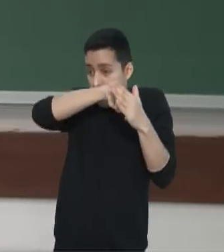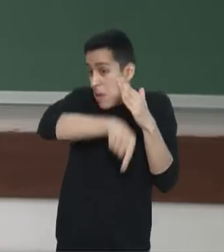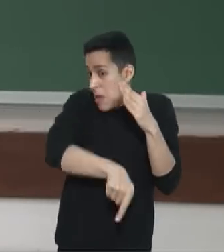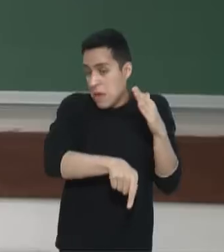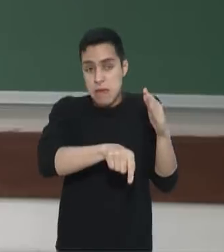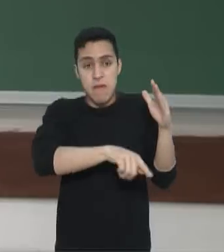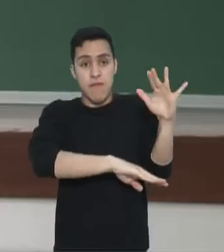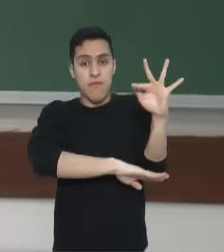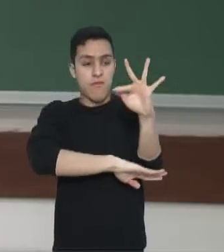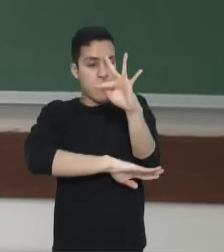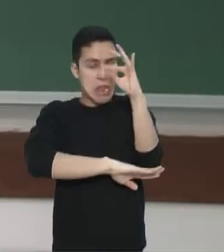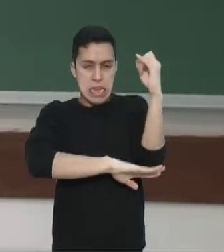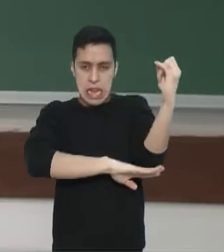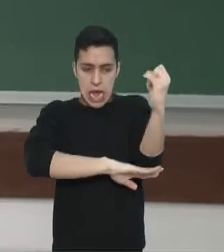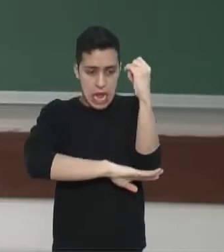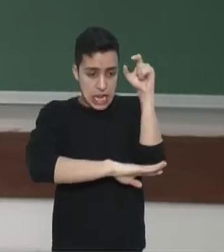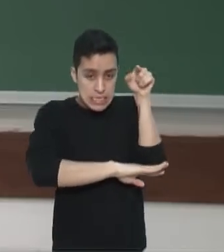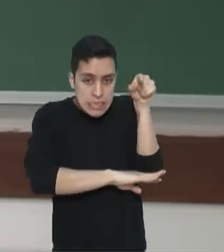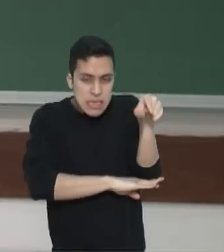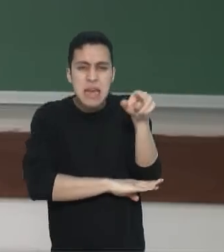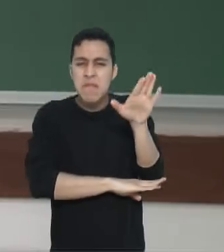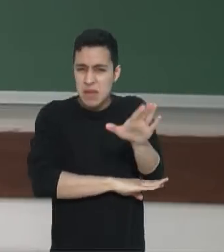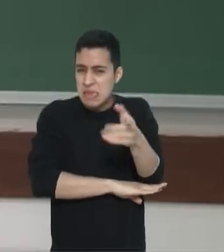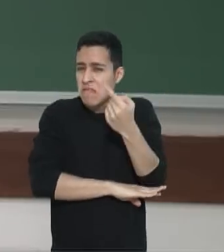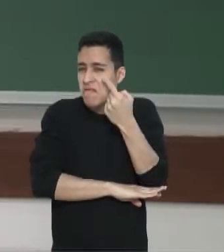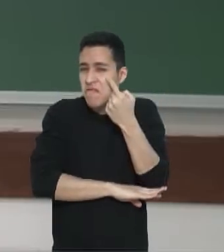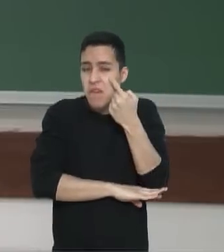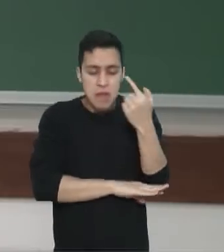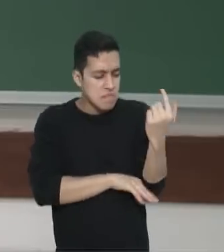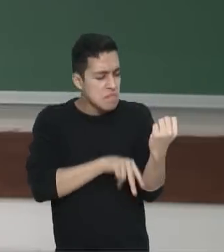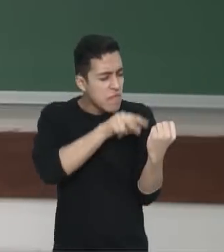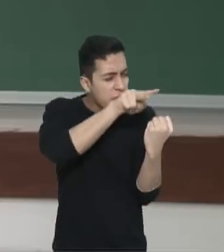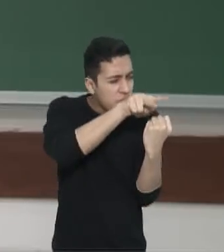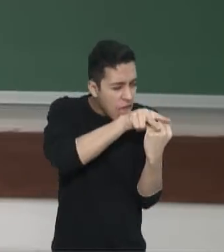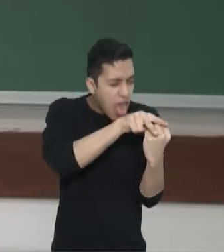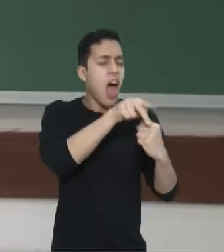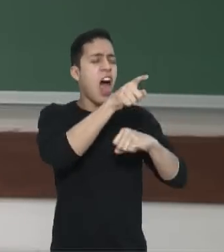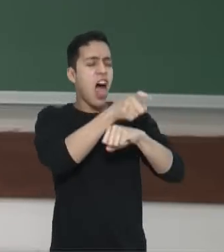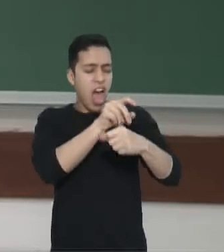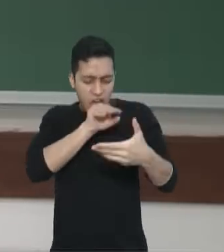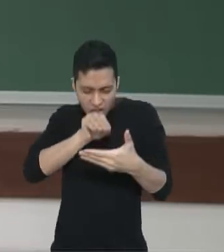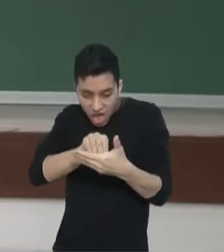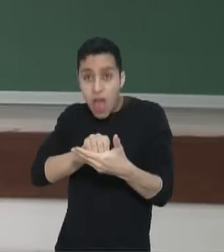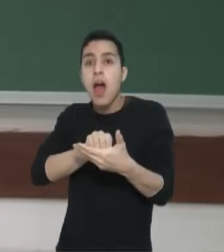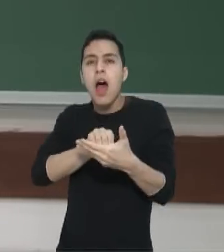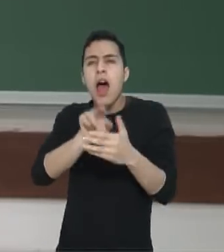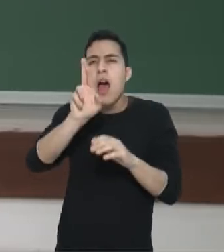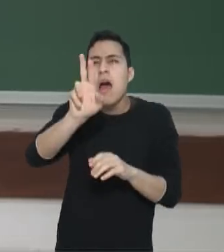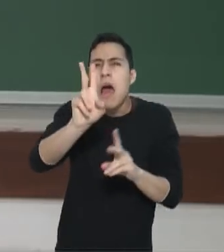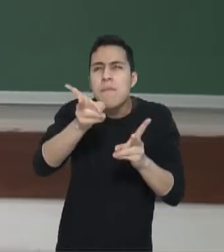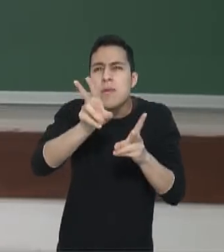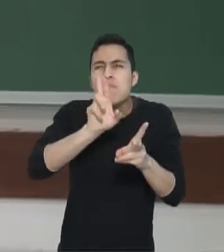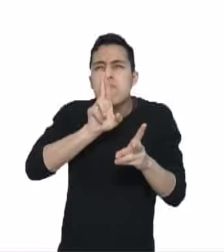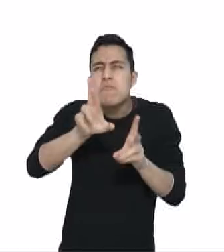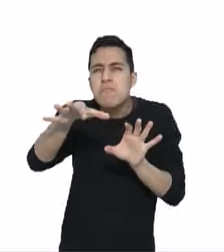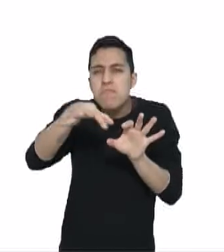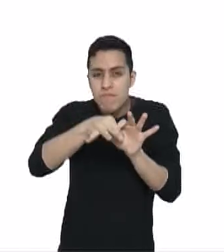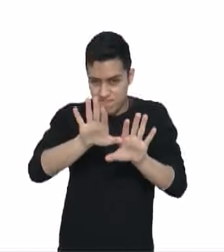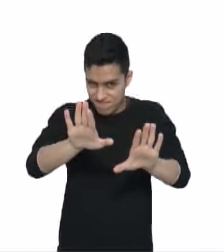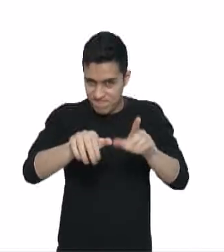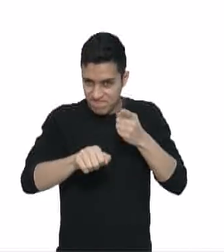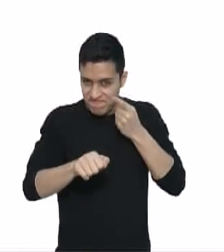extremamente formal, mas confira se o verbo que você encontrou é o da resposta. A